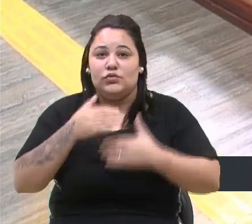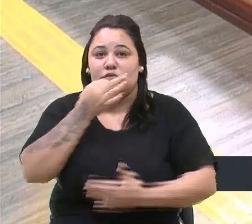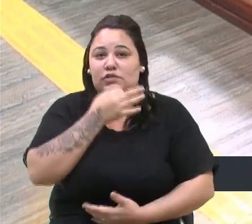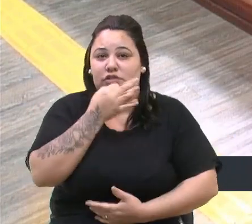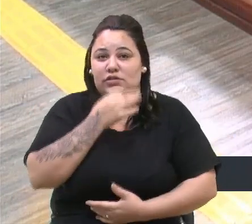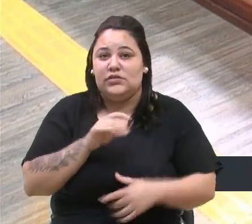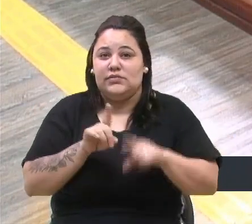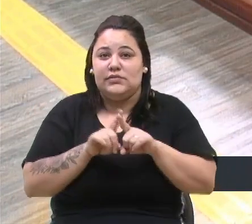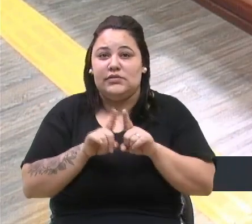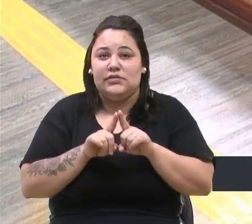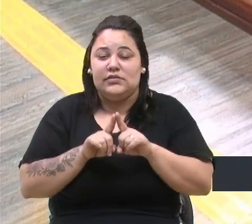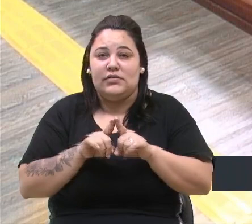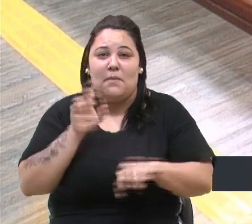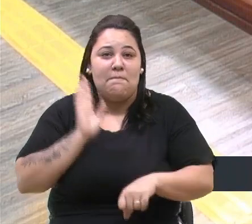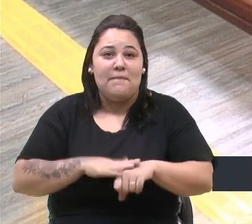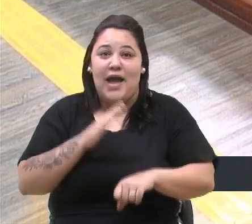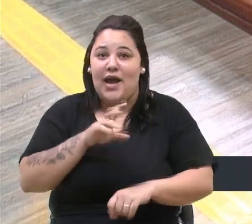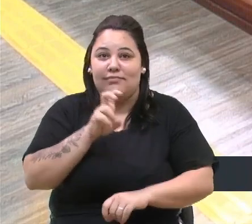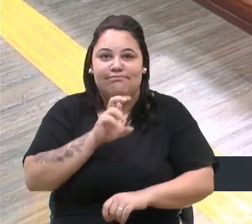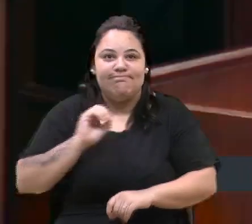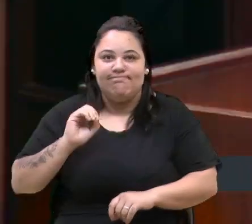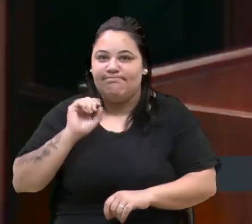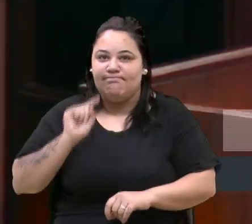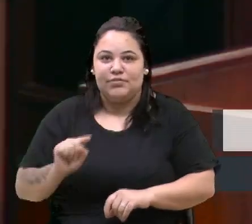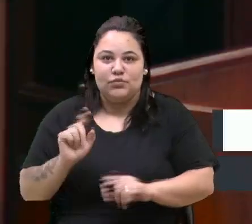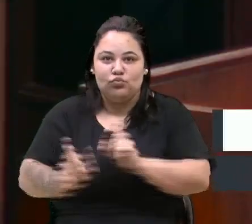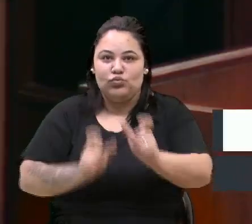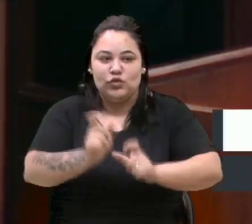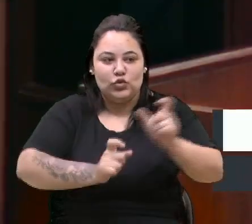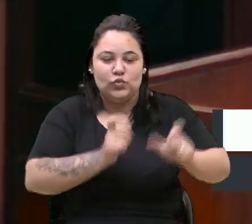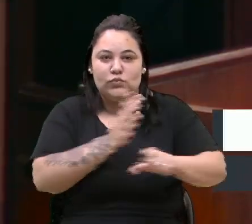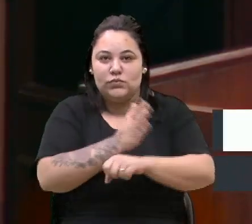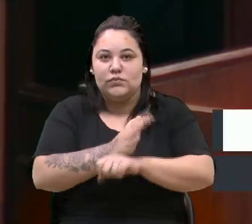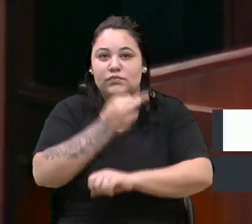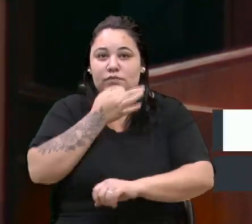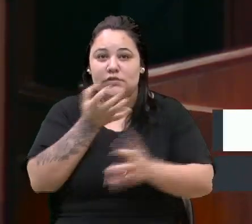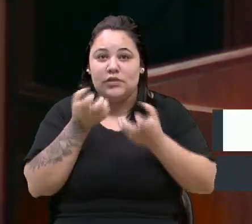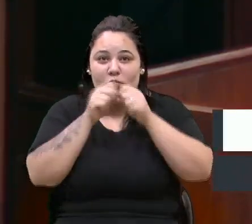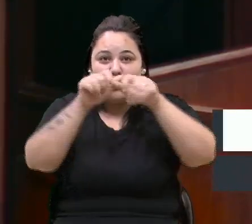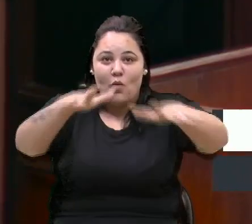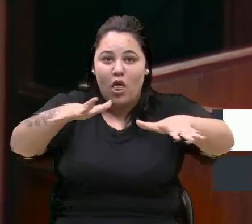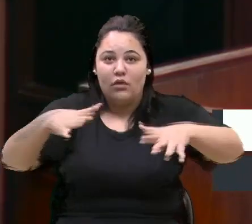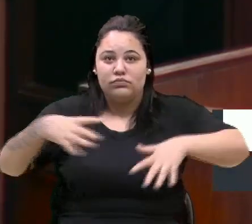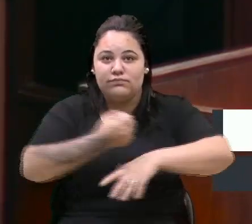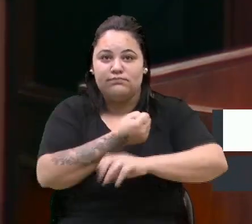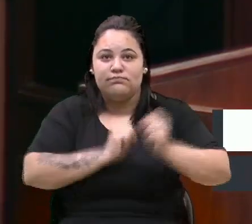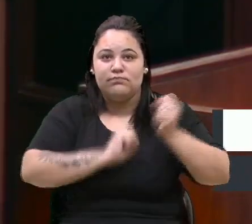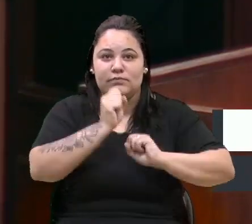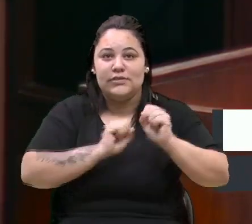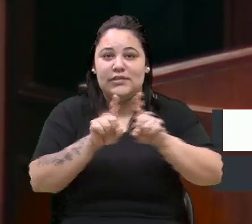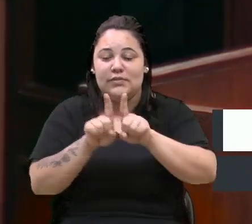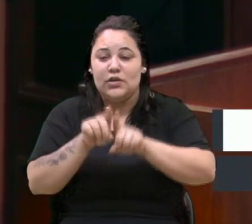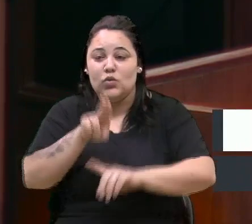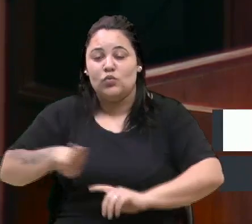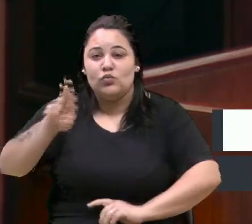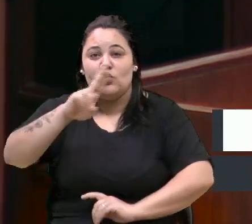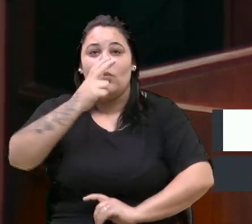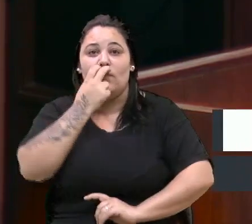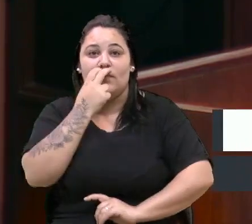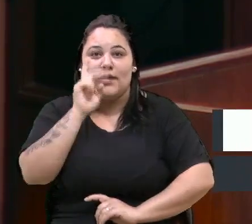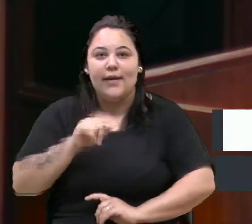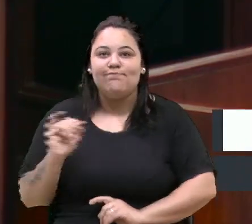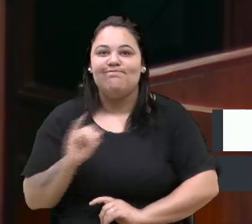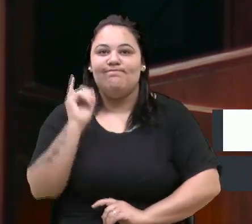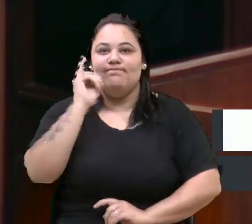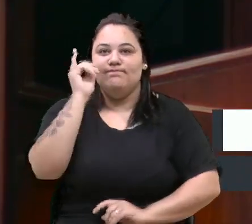são mais de 500 mil caxienses, e também quero compartilhar com todas as empresas que usam o gás. É